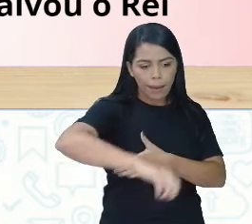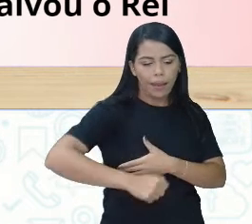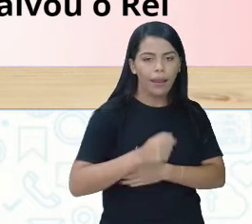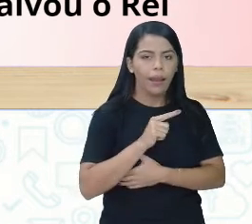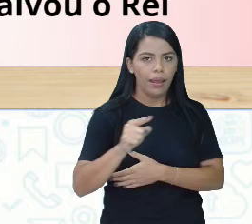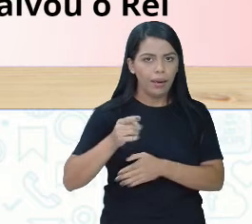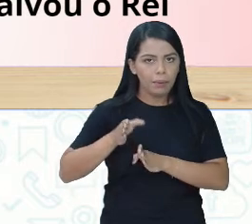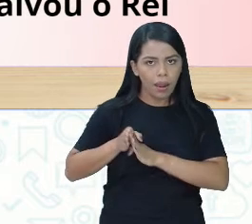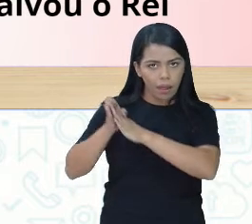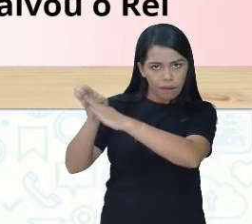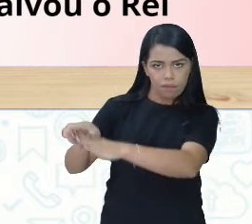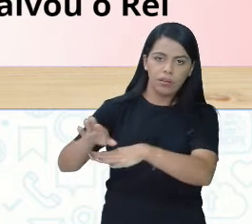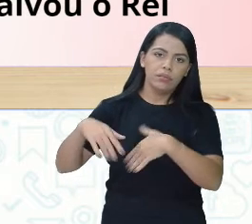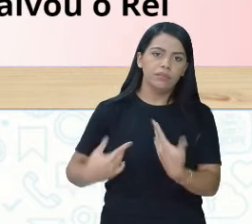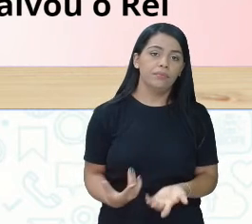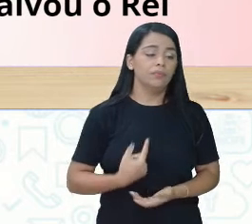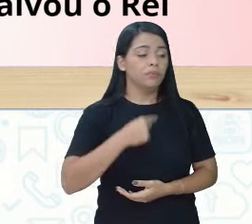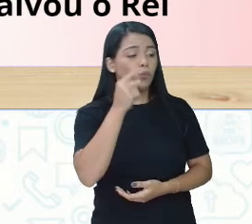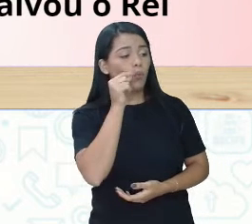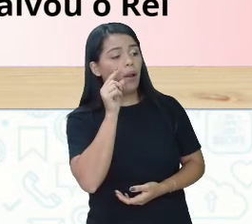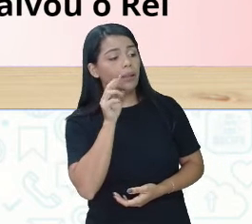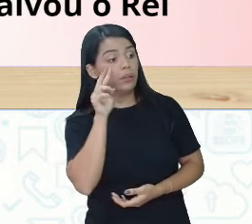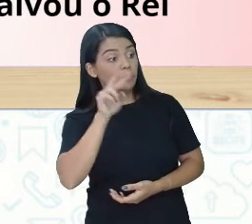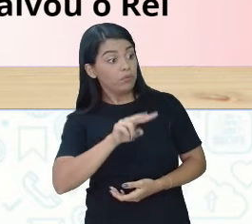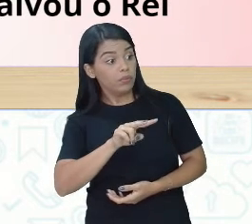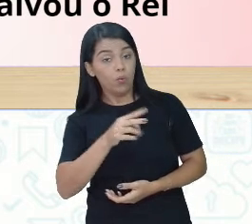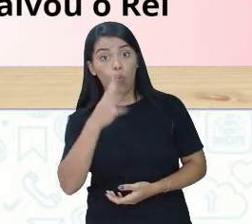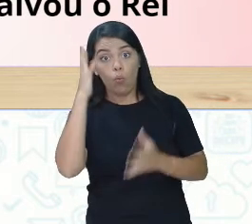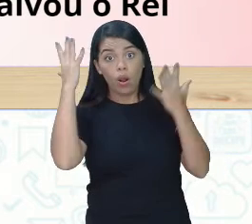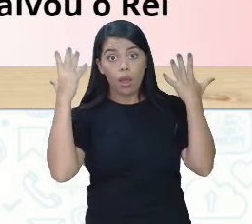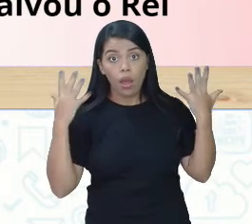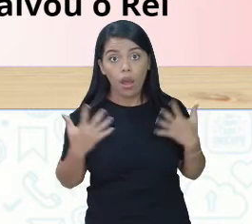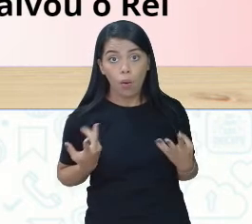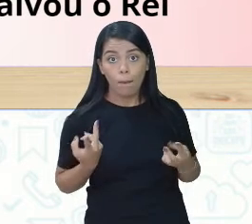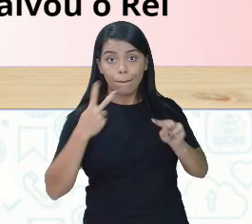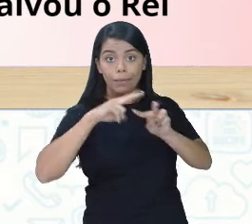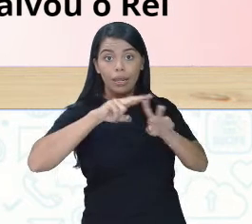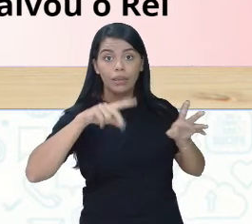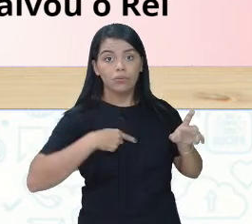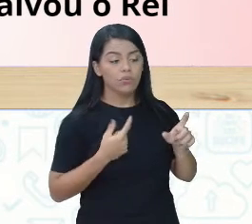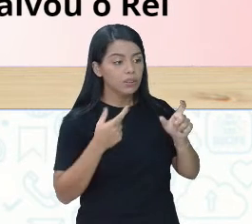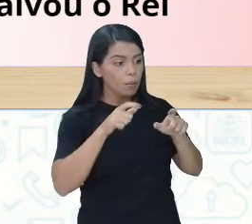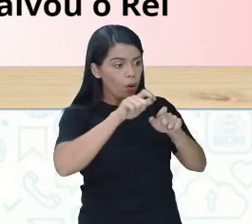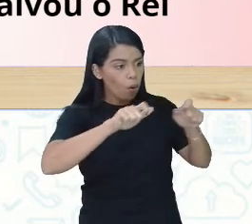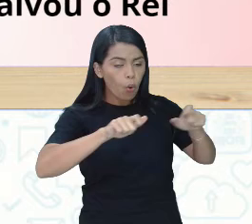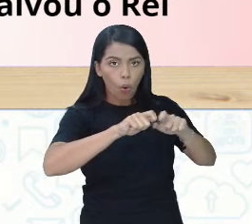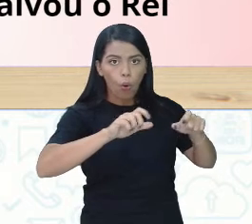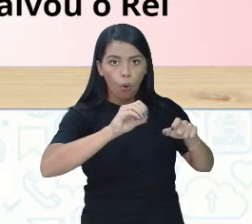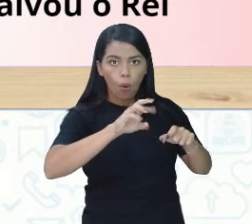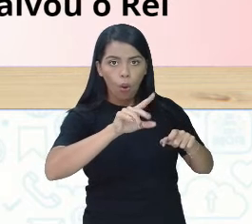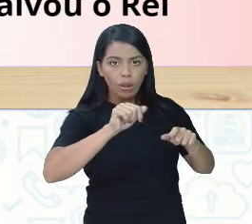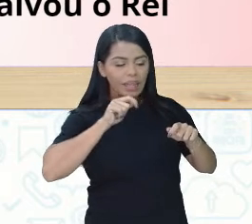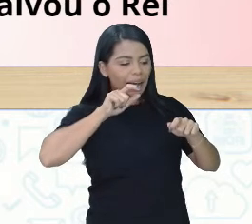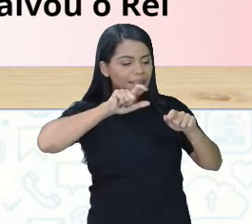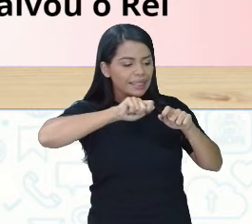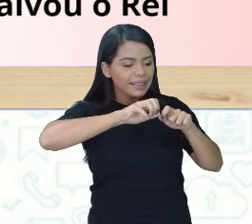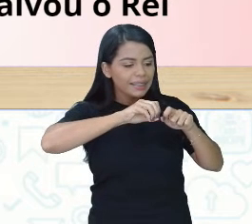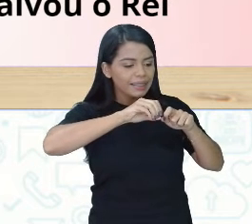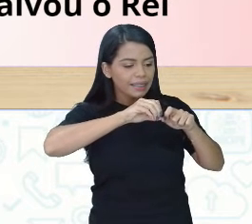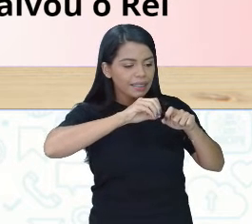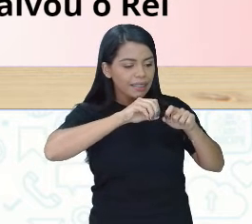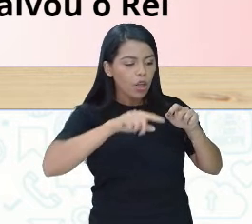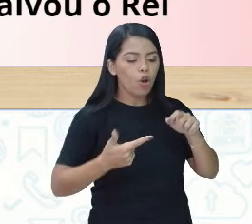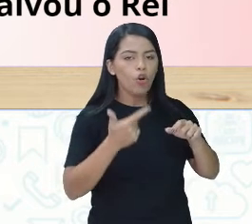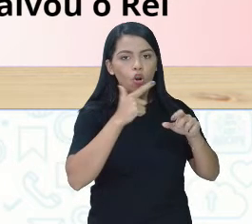ratinho. Vendo a triste situação em que o leão se encontrava, roeu as cordas que o prendiam. E foi assim que um